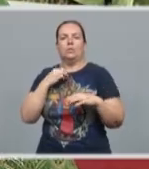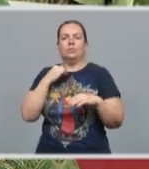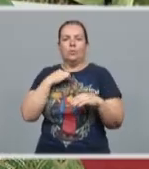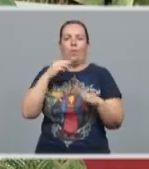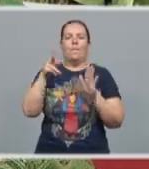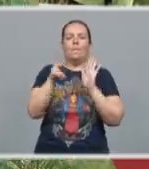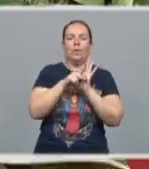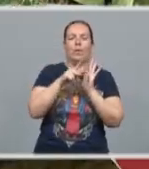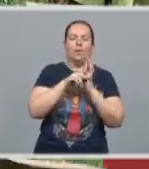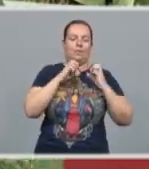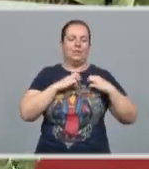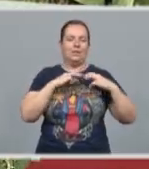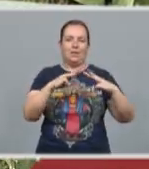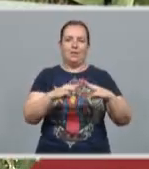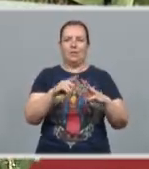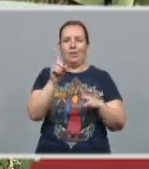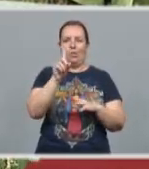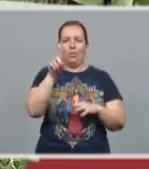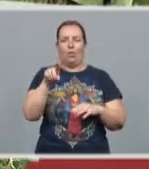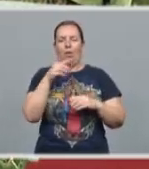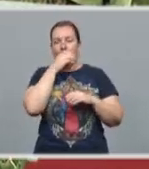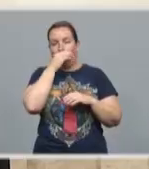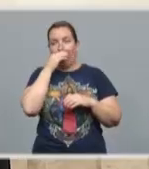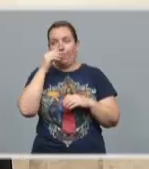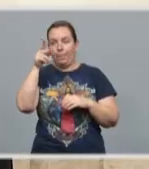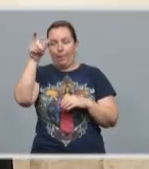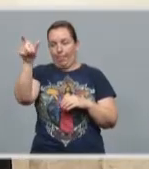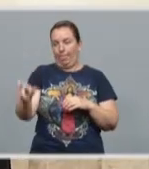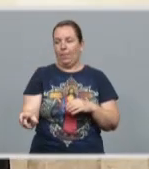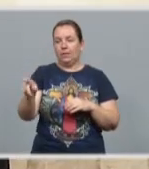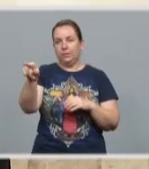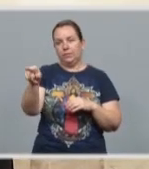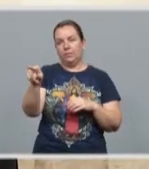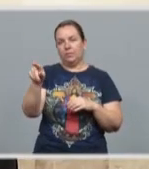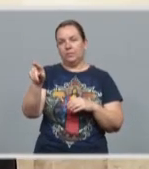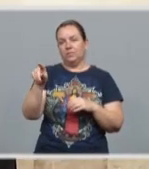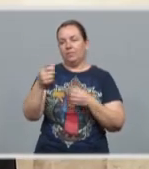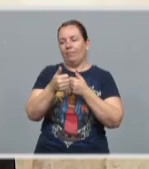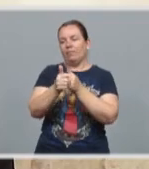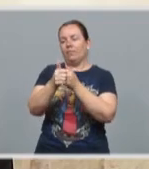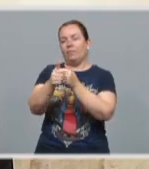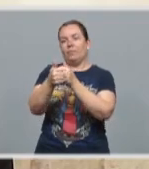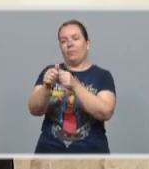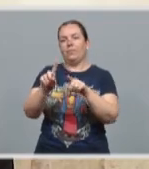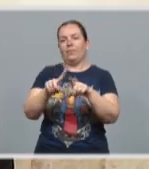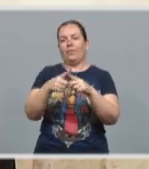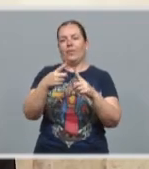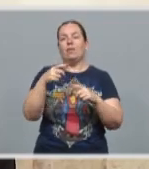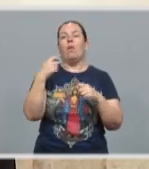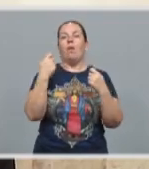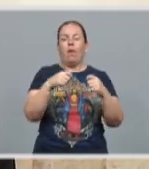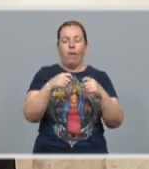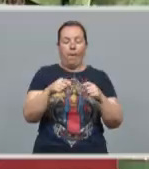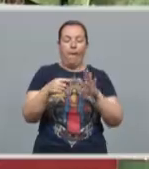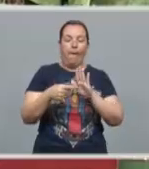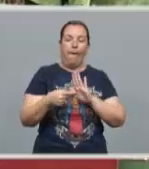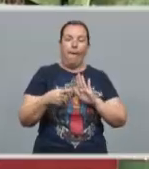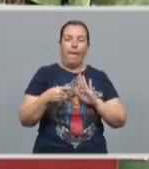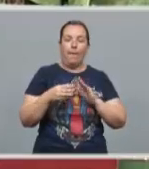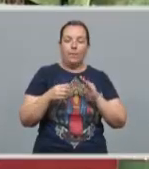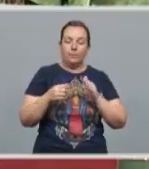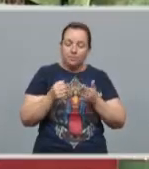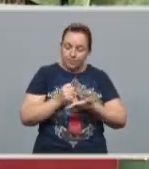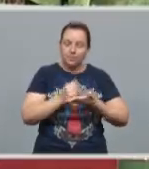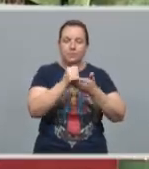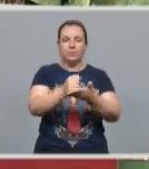mensagem. Não sou aquele que devem seguir, mas sou aquele que aponta o caminho do